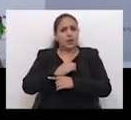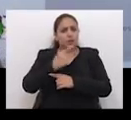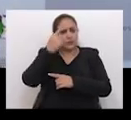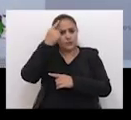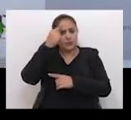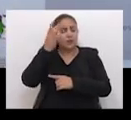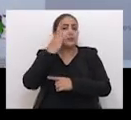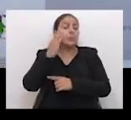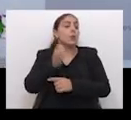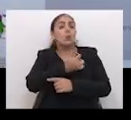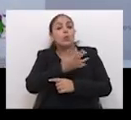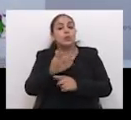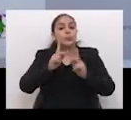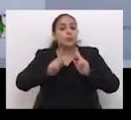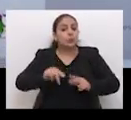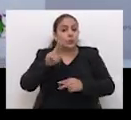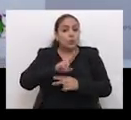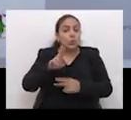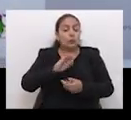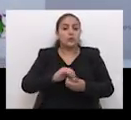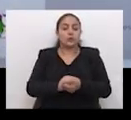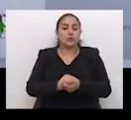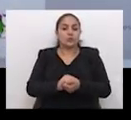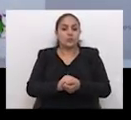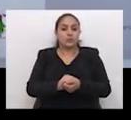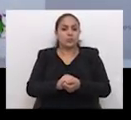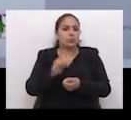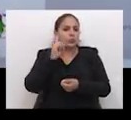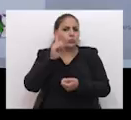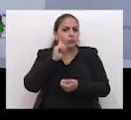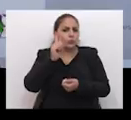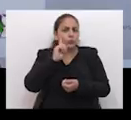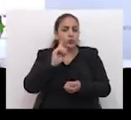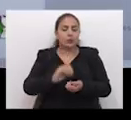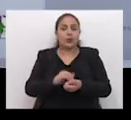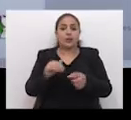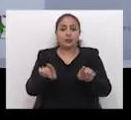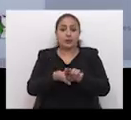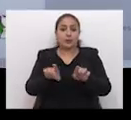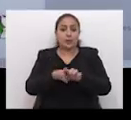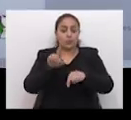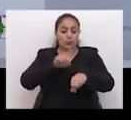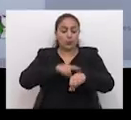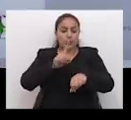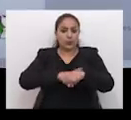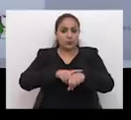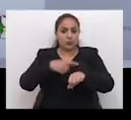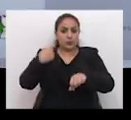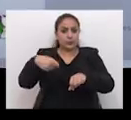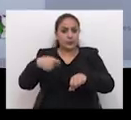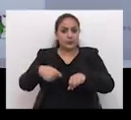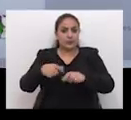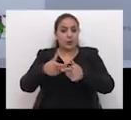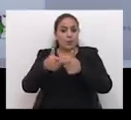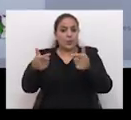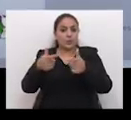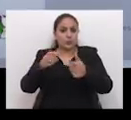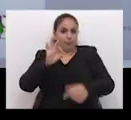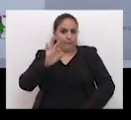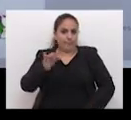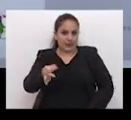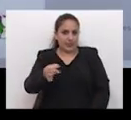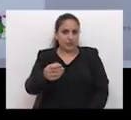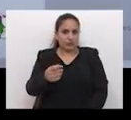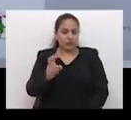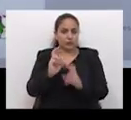tenha um raio-x dos usuários, dos passageiros diários, né? Até para quando houver o aumento